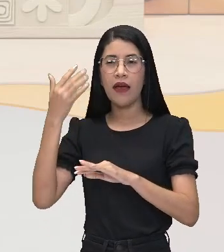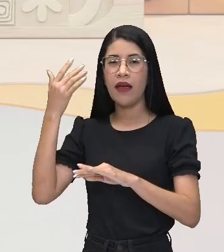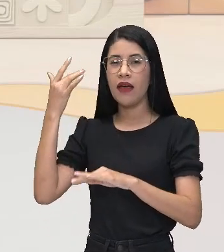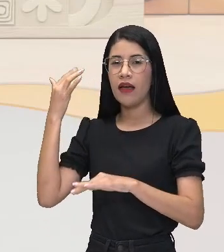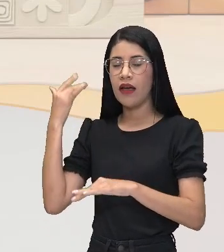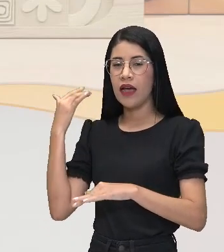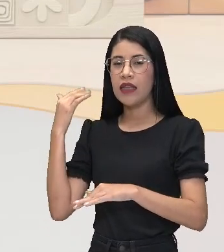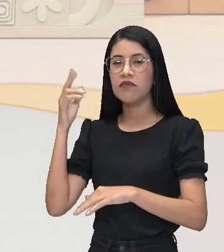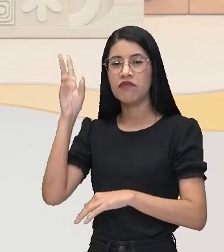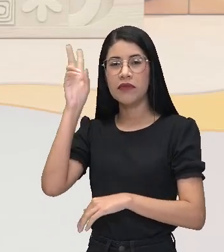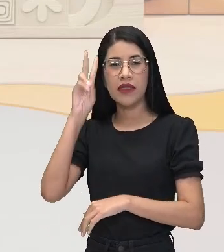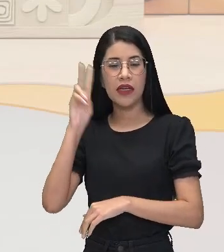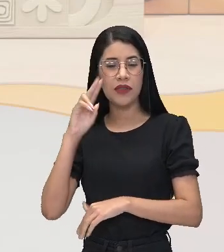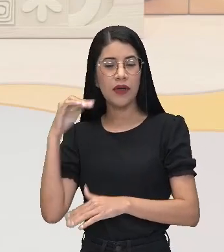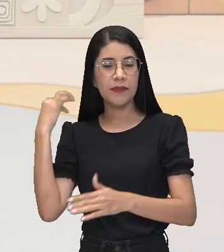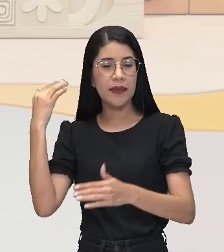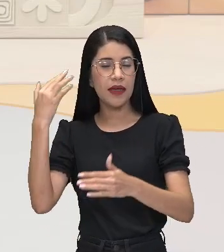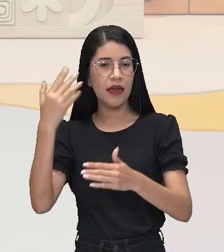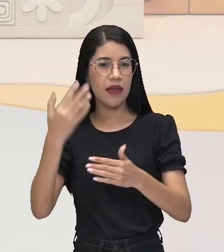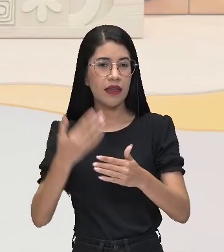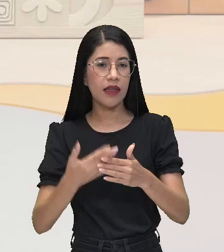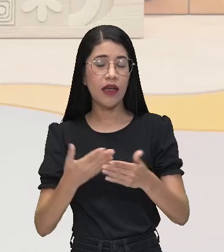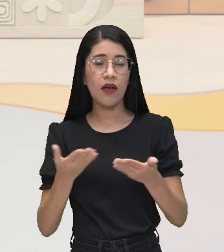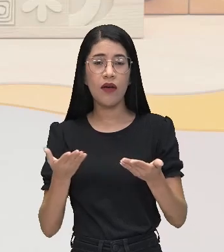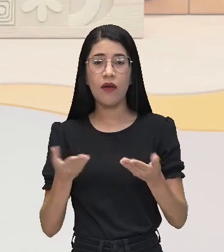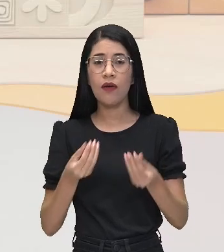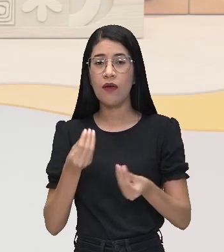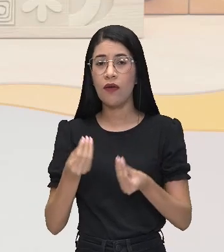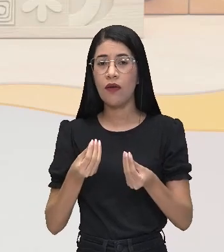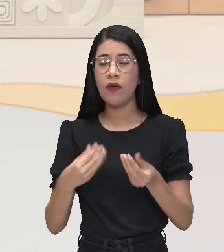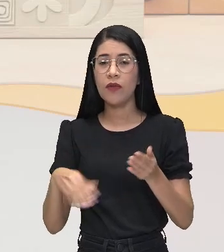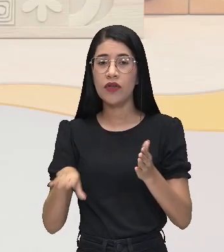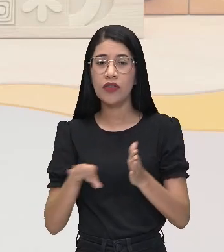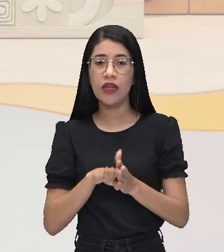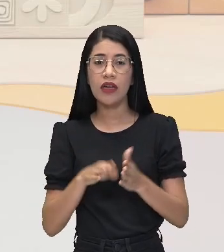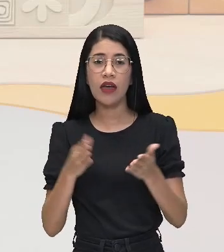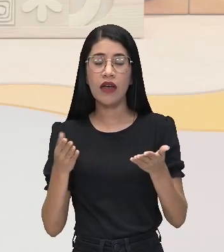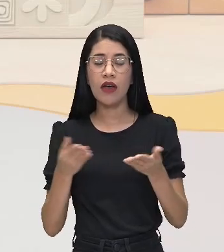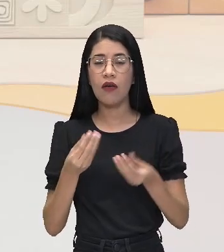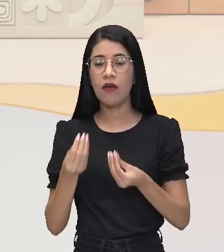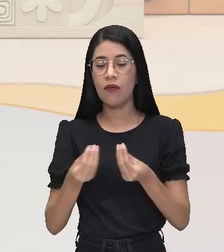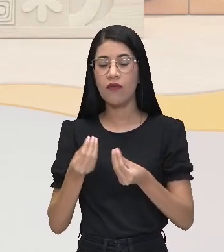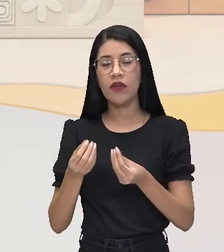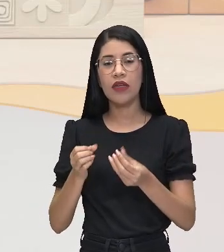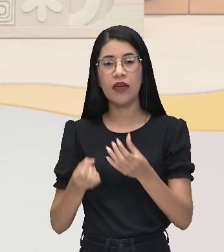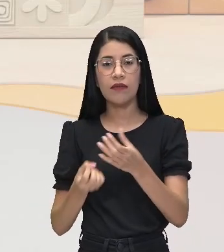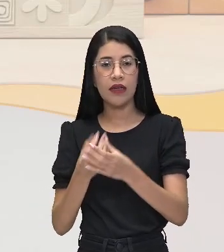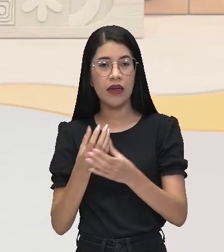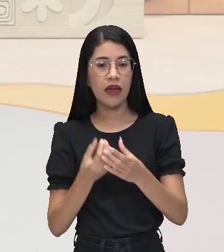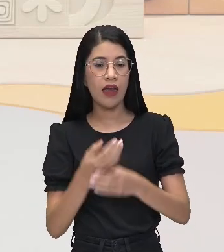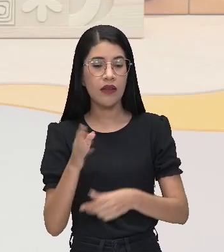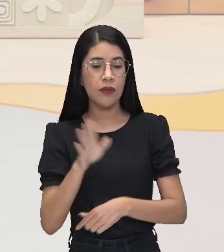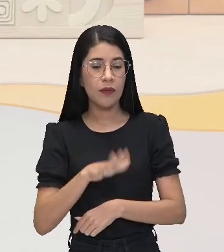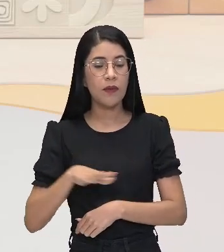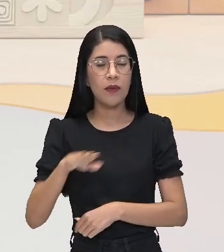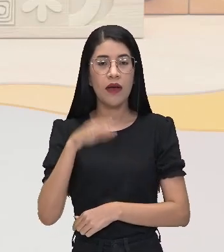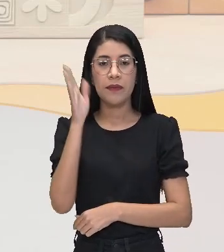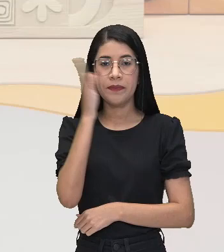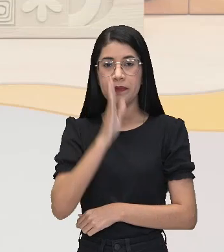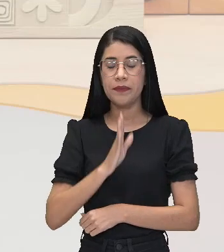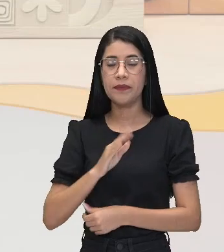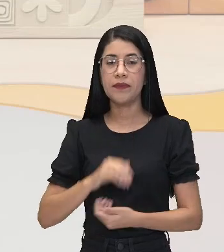esse processo histórico, o que aconteceu até a gente chegar à formação do território que nós temos hoje, que